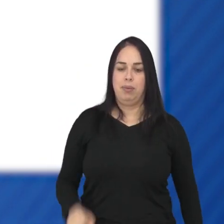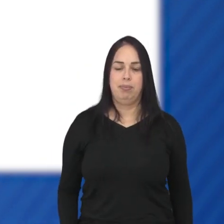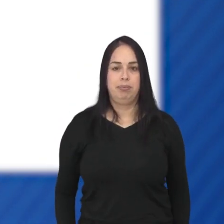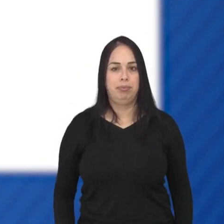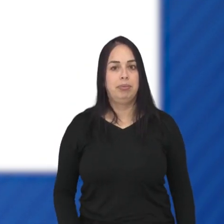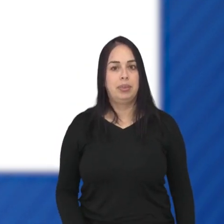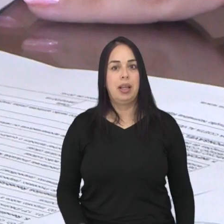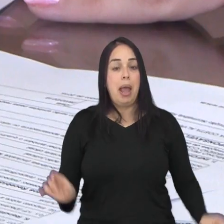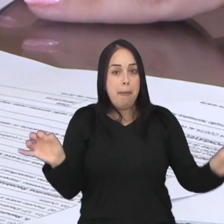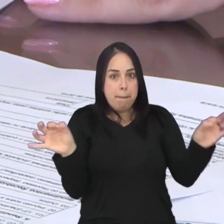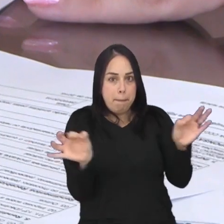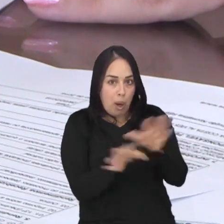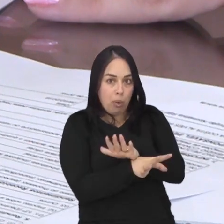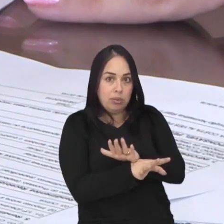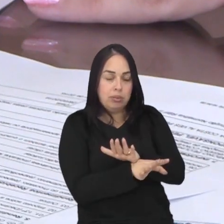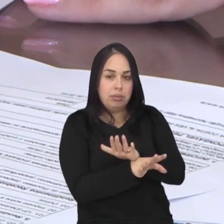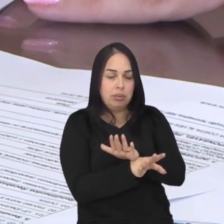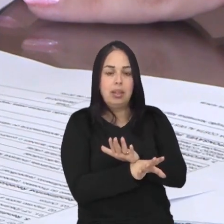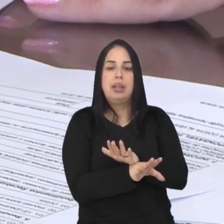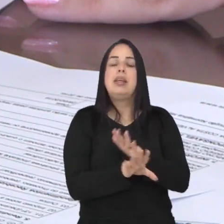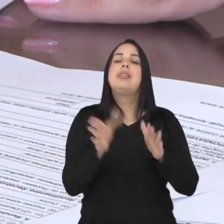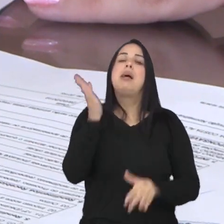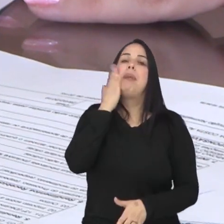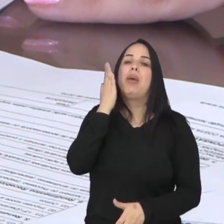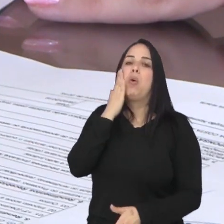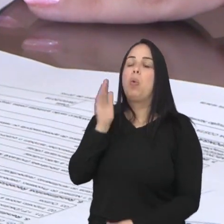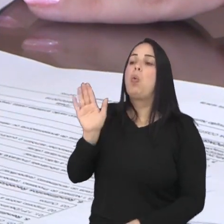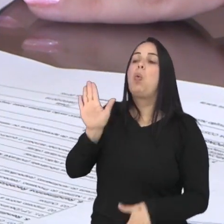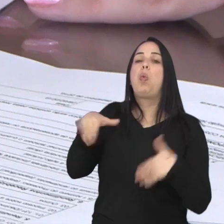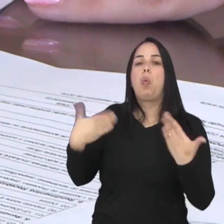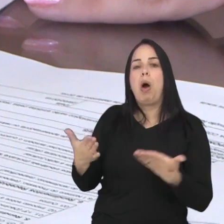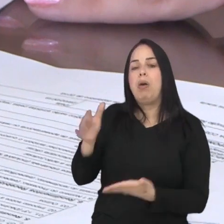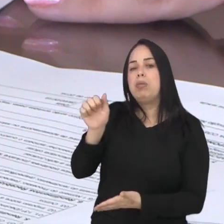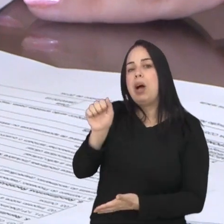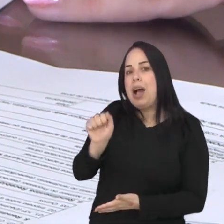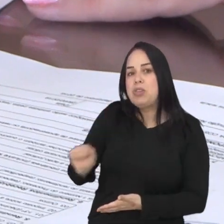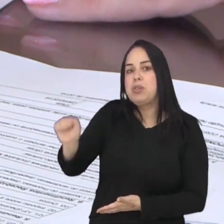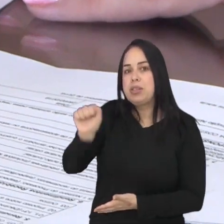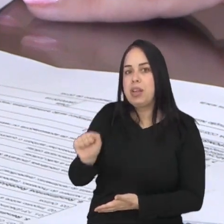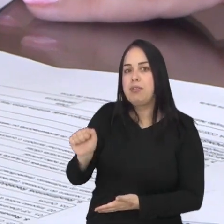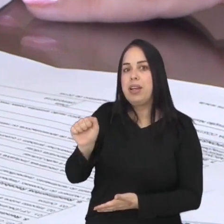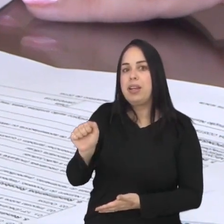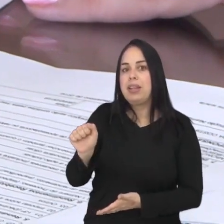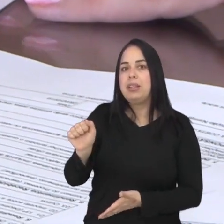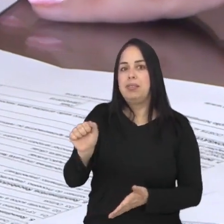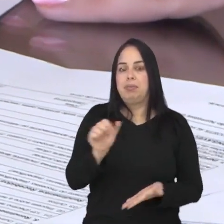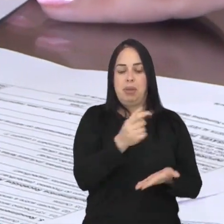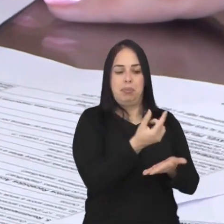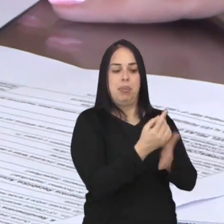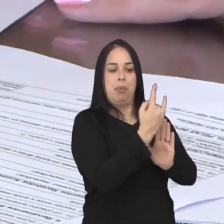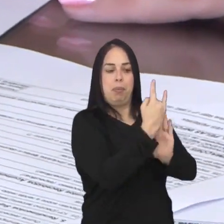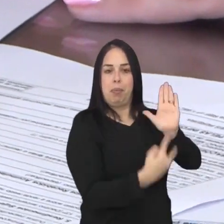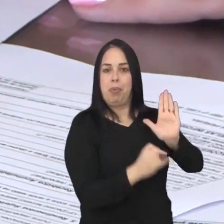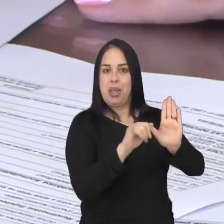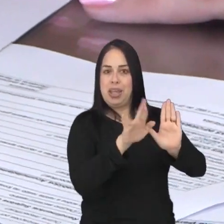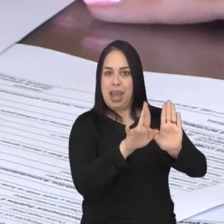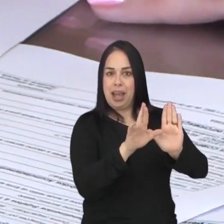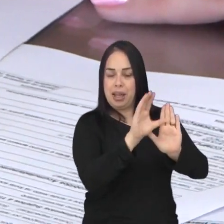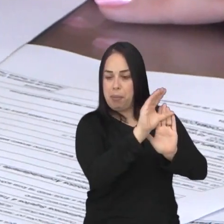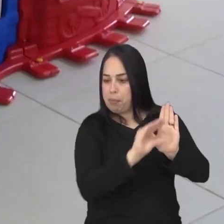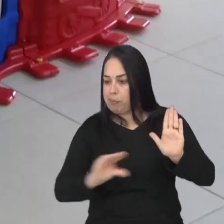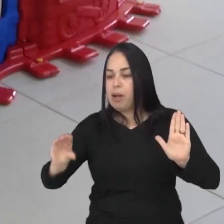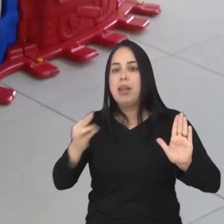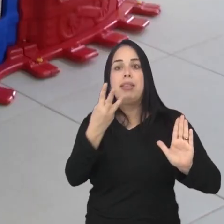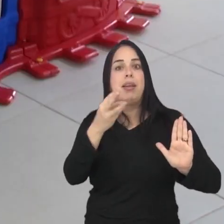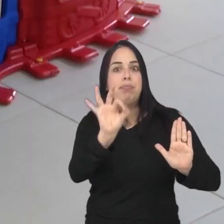dos Campos. Após esse processo, é só escolher qual fundo vai receber 3% do seu